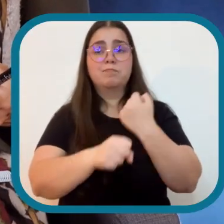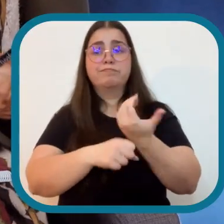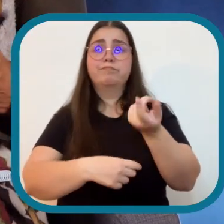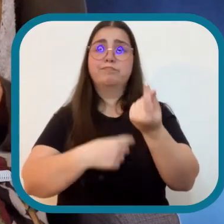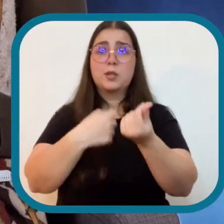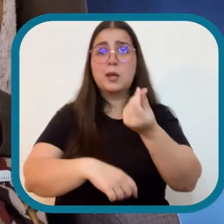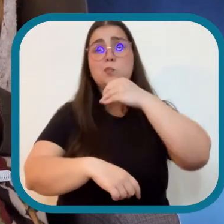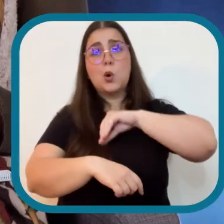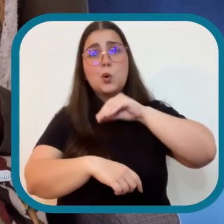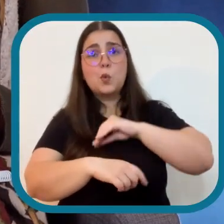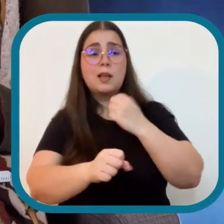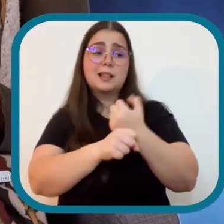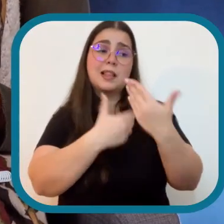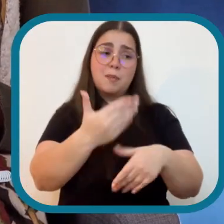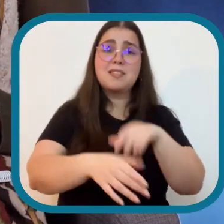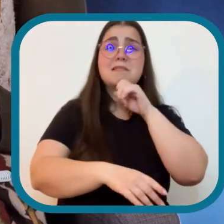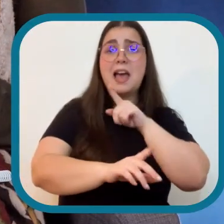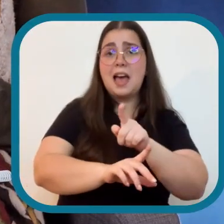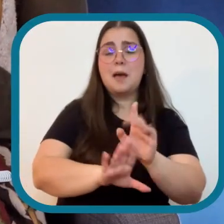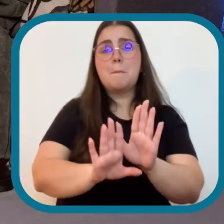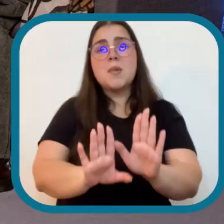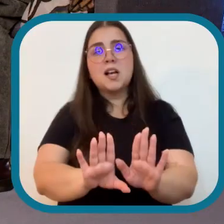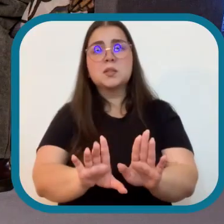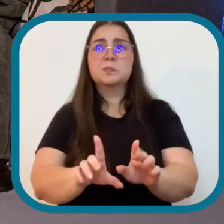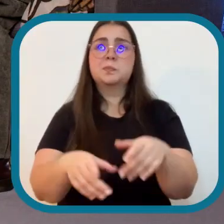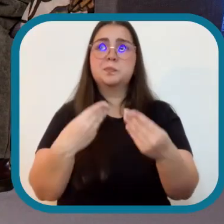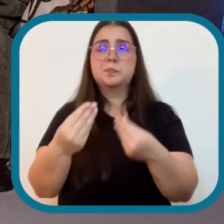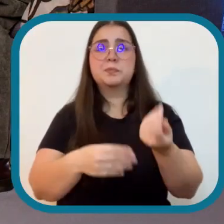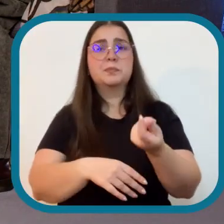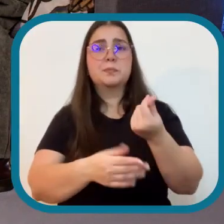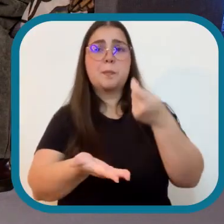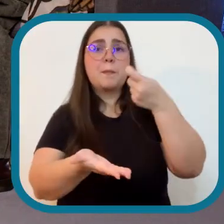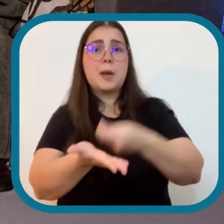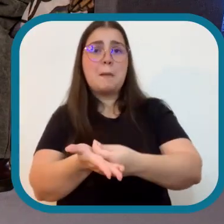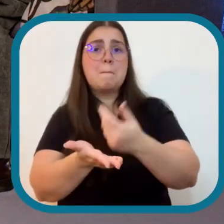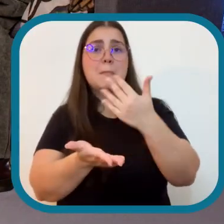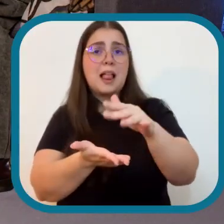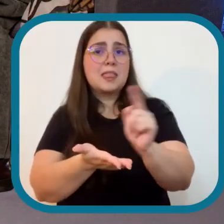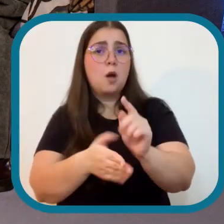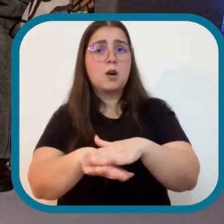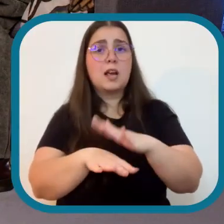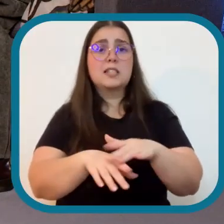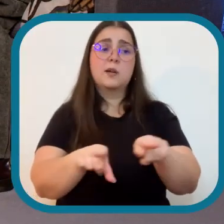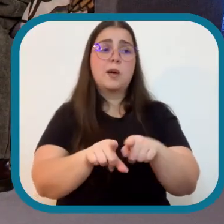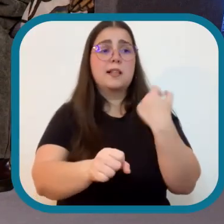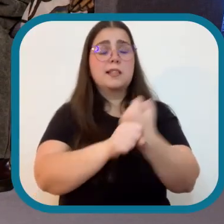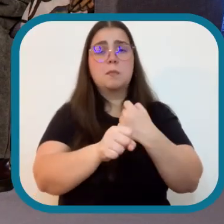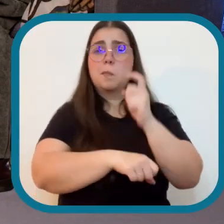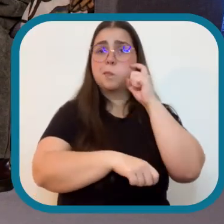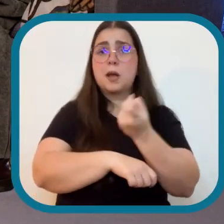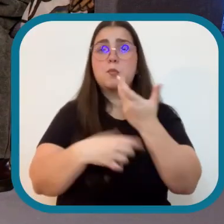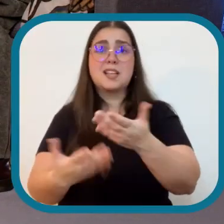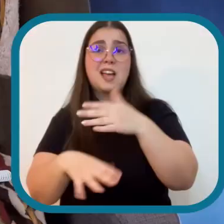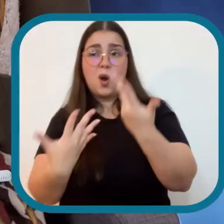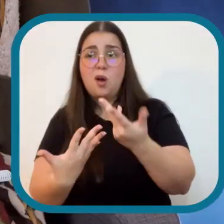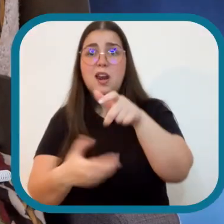vida fazendo esse trabalho, que não seja mal pago, porque é apenas um trabalho de revisão. Porque, de facto, a vida do tradutor